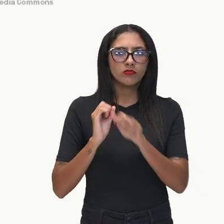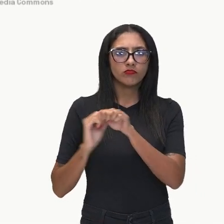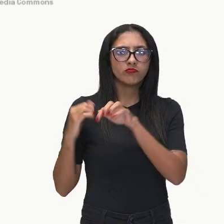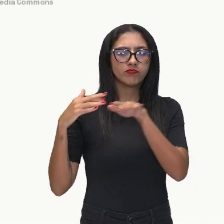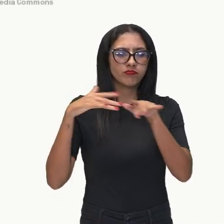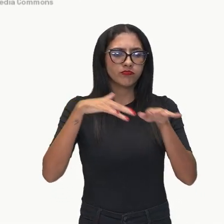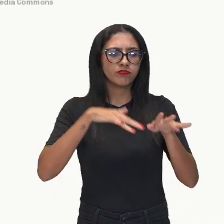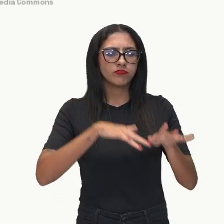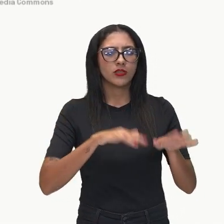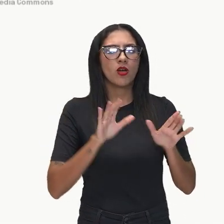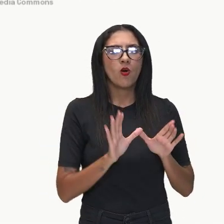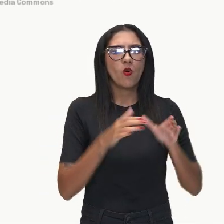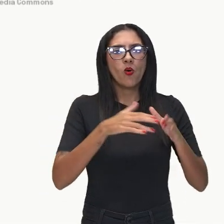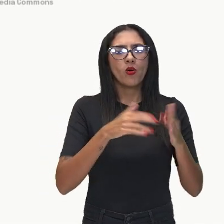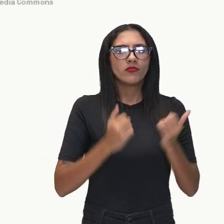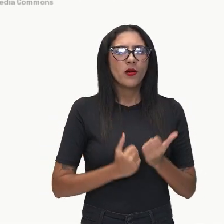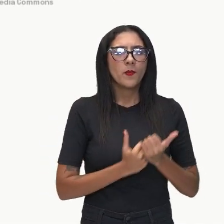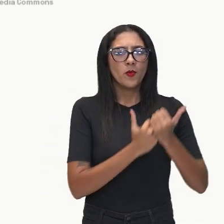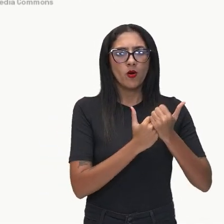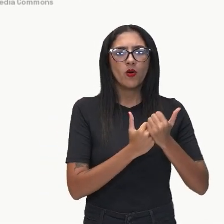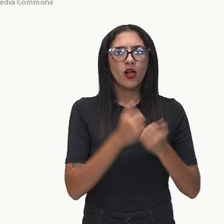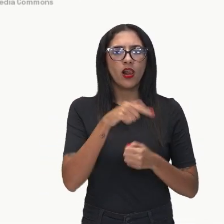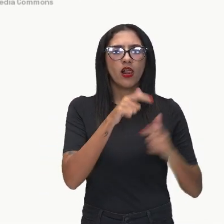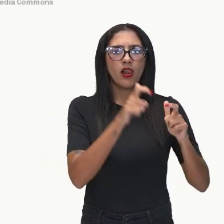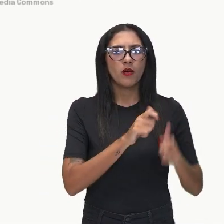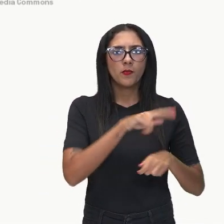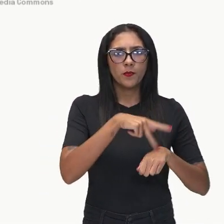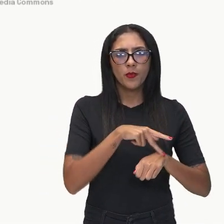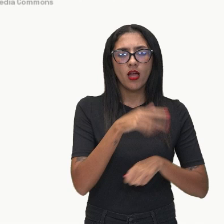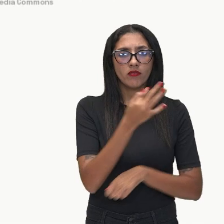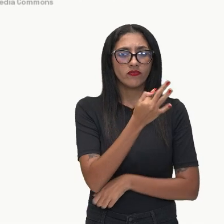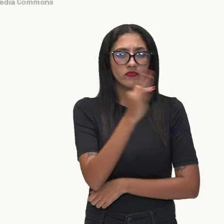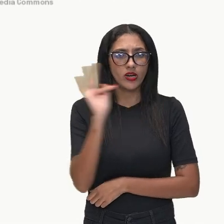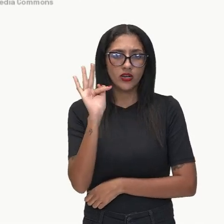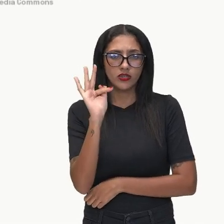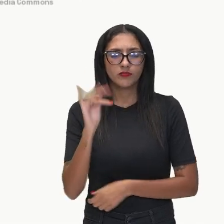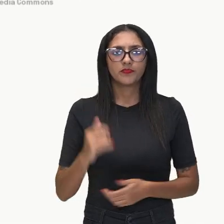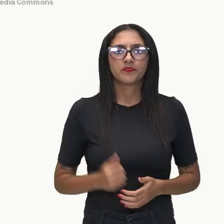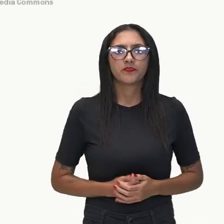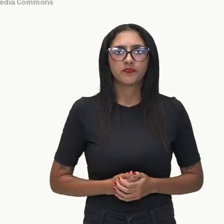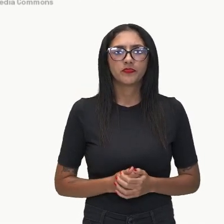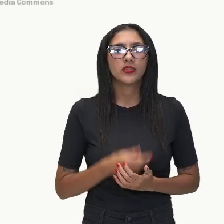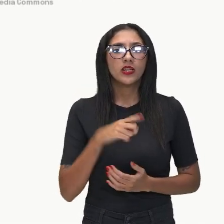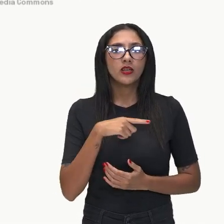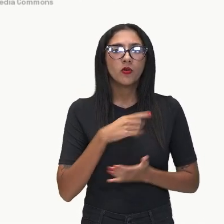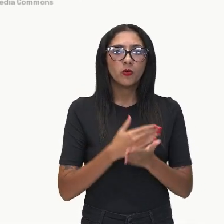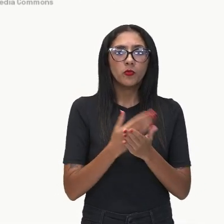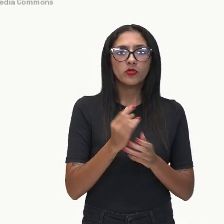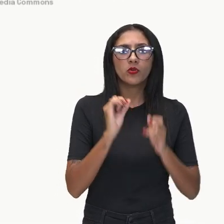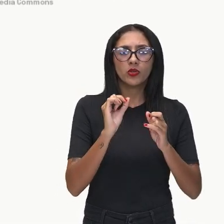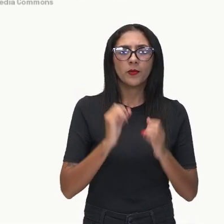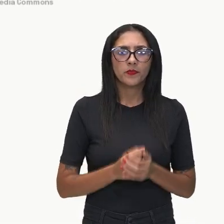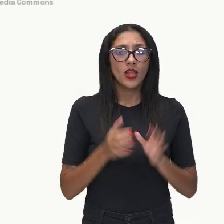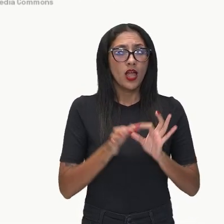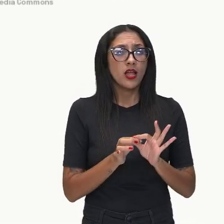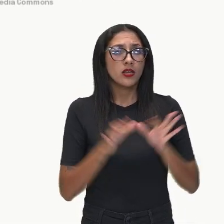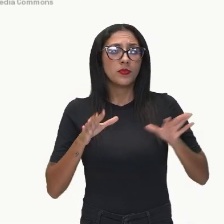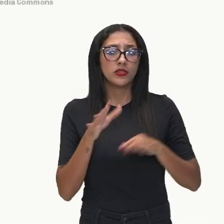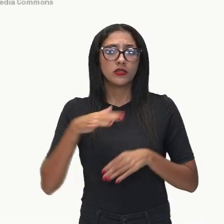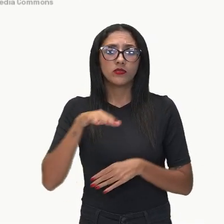forças aliadas na Normandia, que é lá na França, o que marcou o início da libertação da